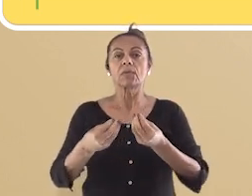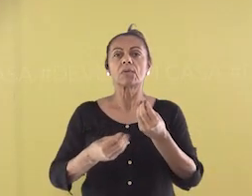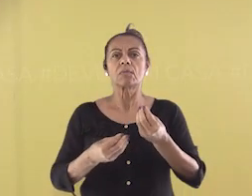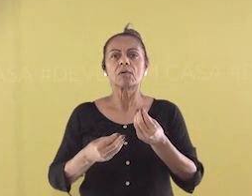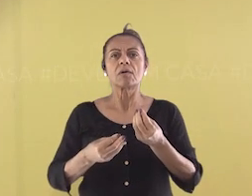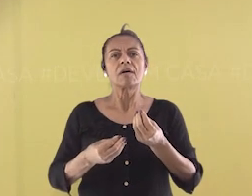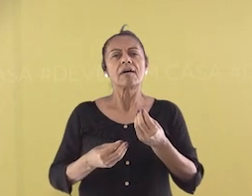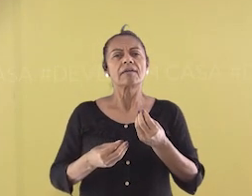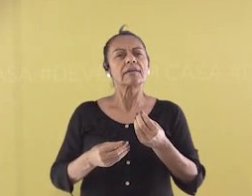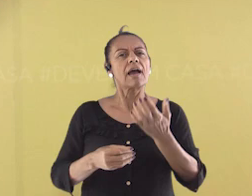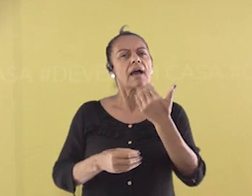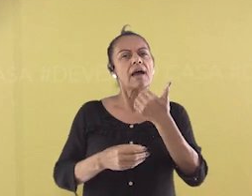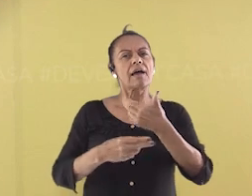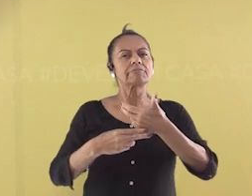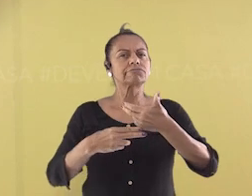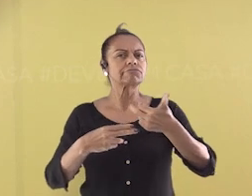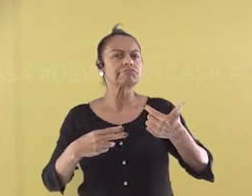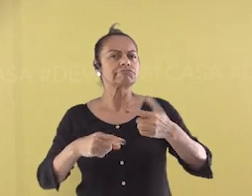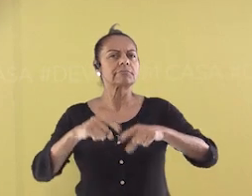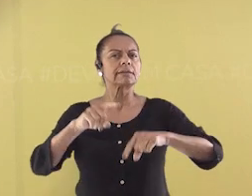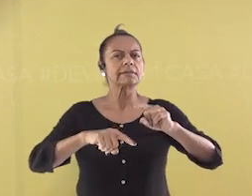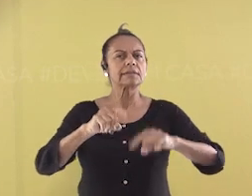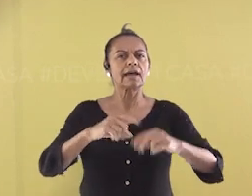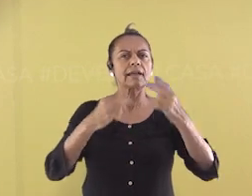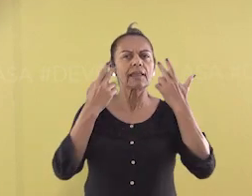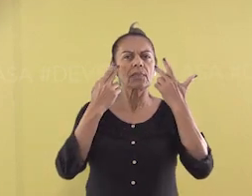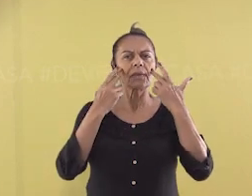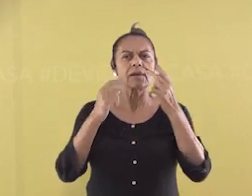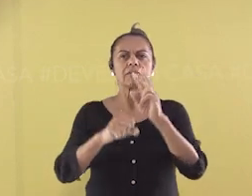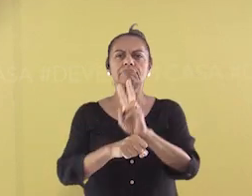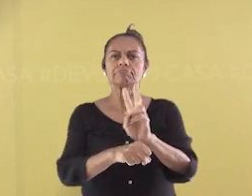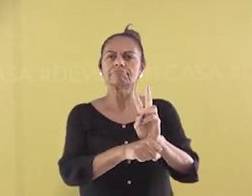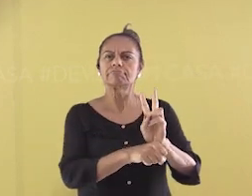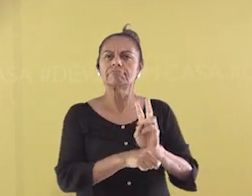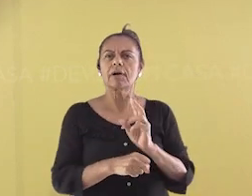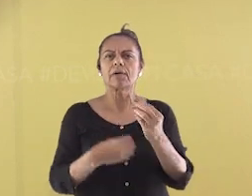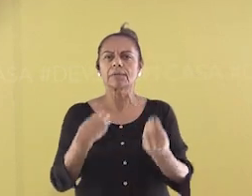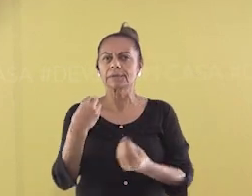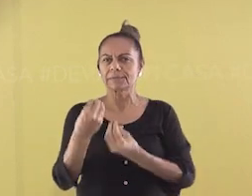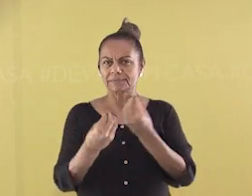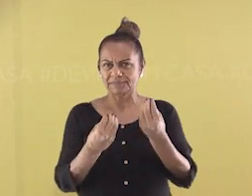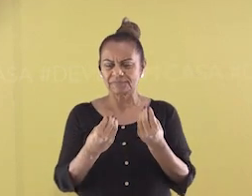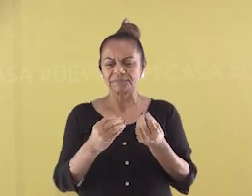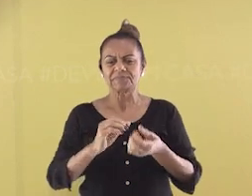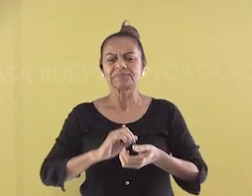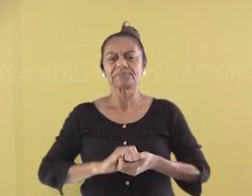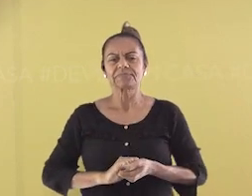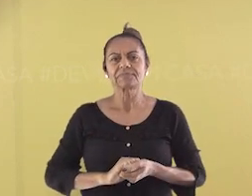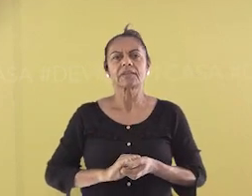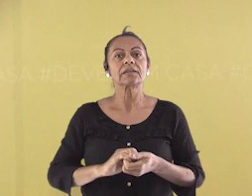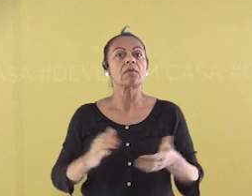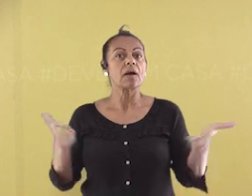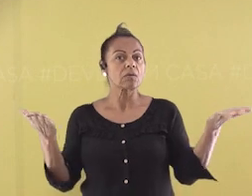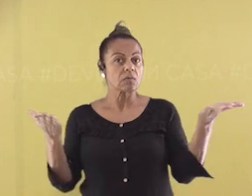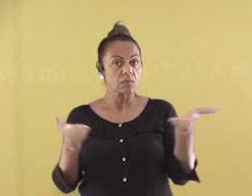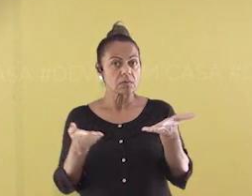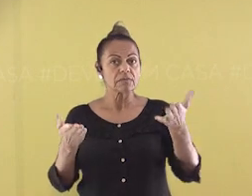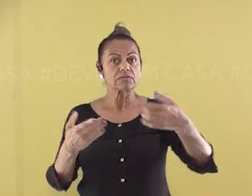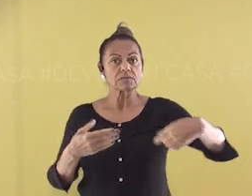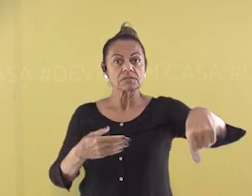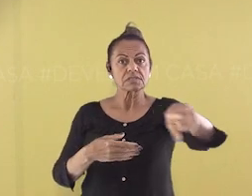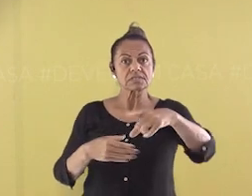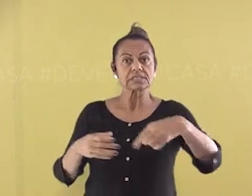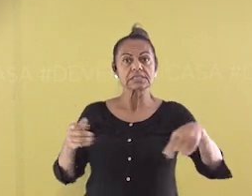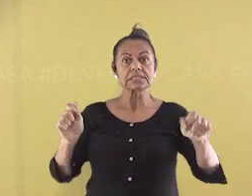naturais. Que tal agora você confirmar a sua presença em nossa aula apontando a câmera do seu celular para o QR Code que